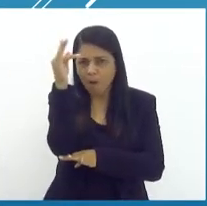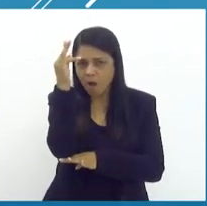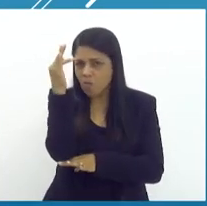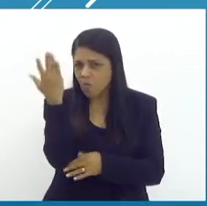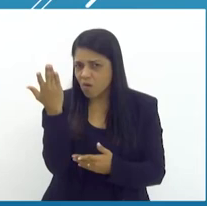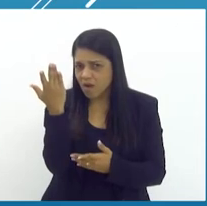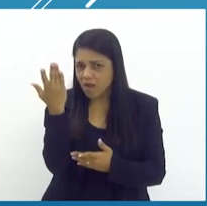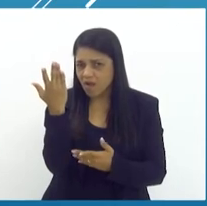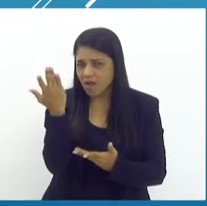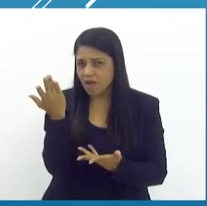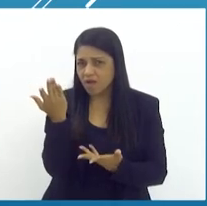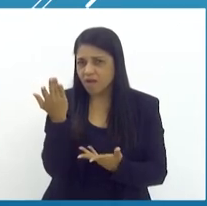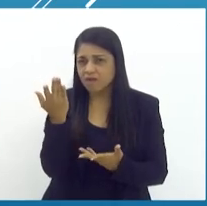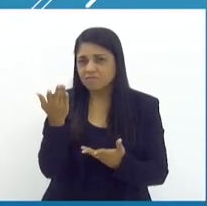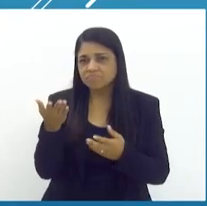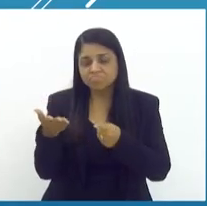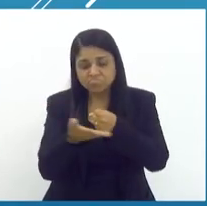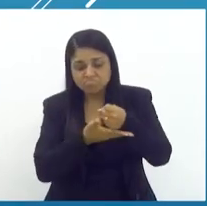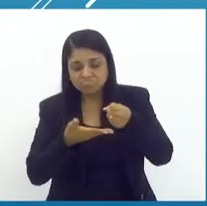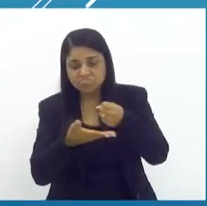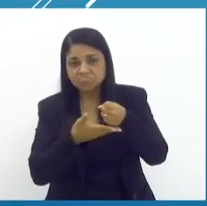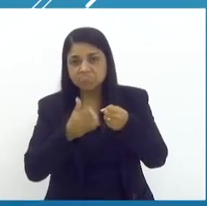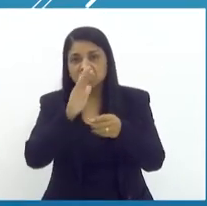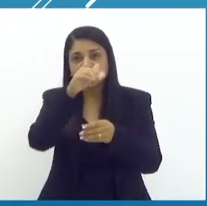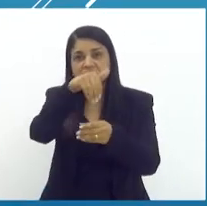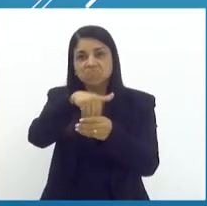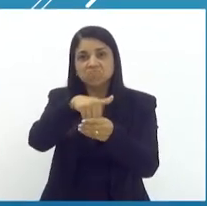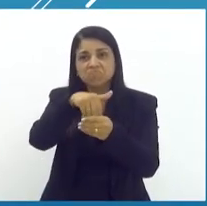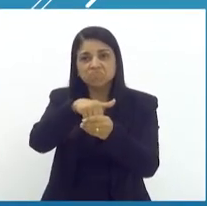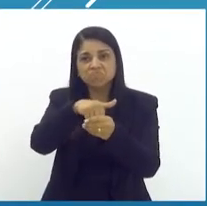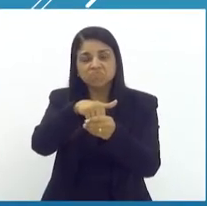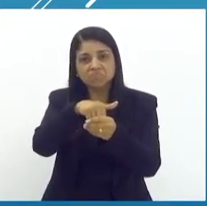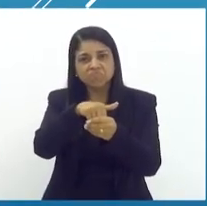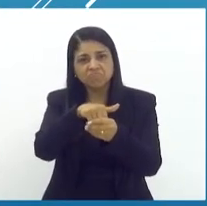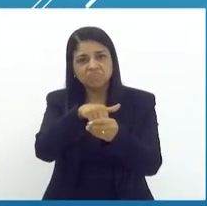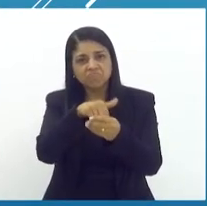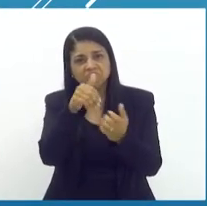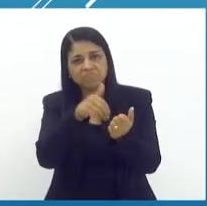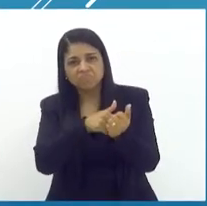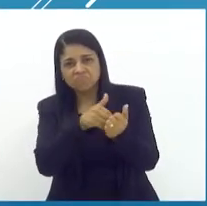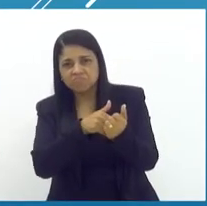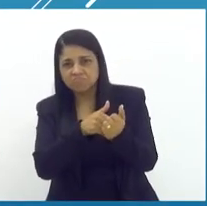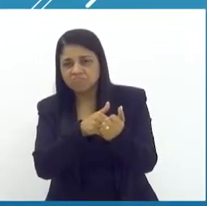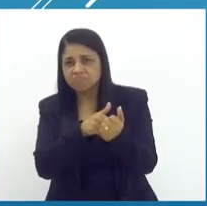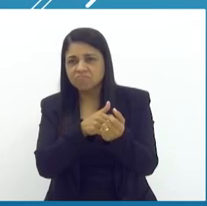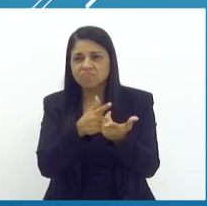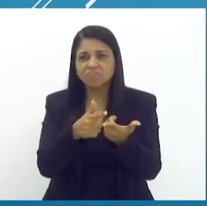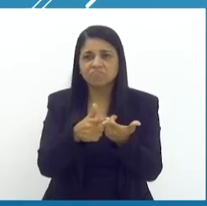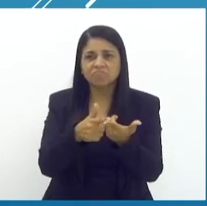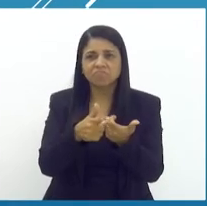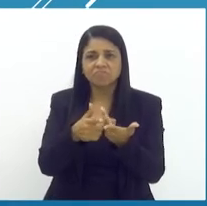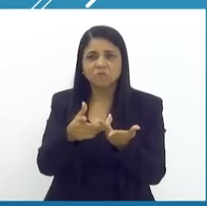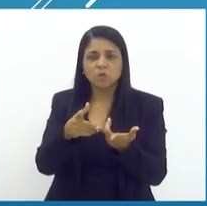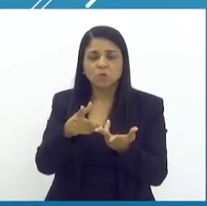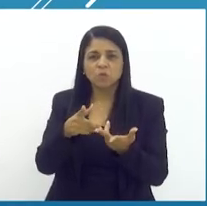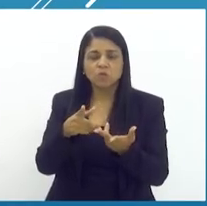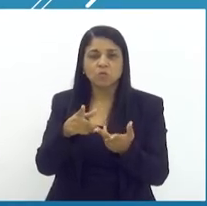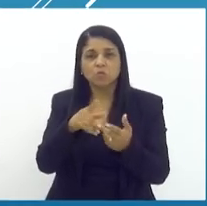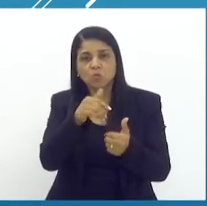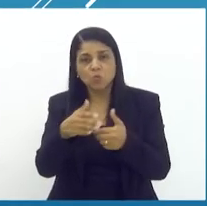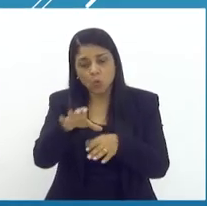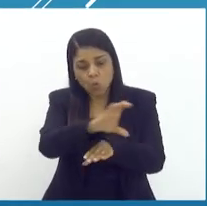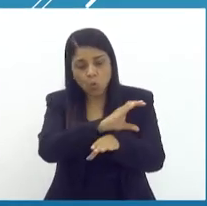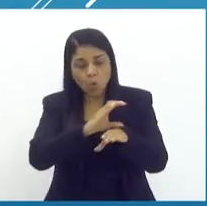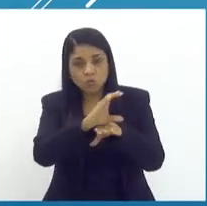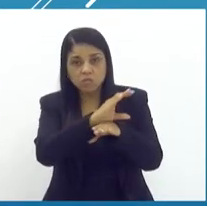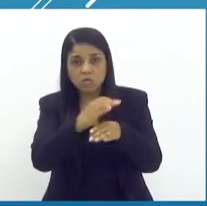a substância começa a ser alterada severamente alterada o conselho substitui